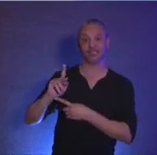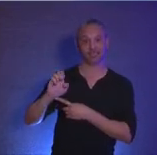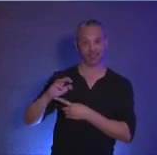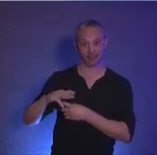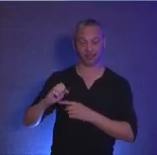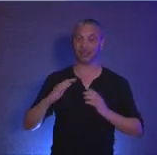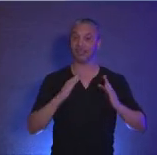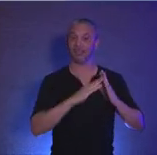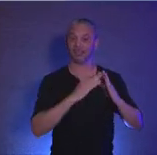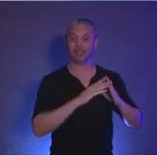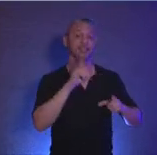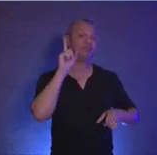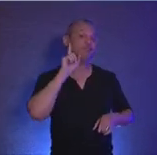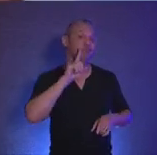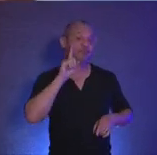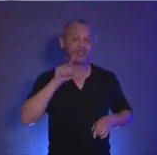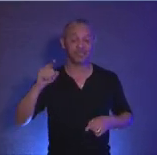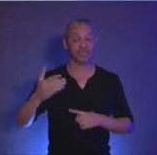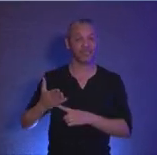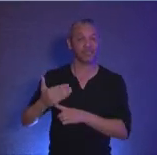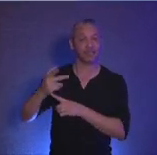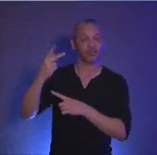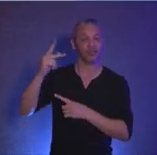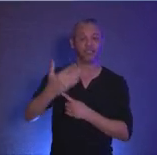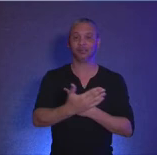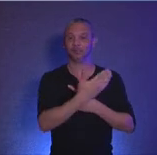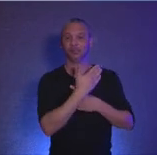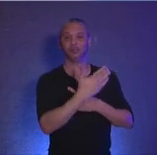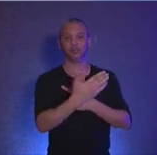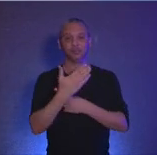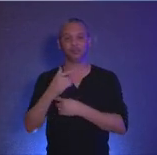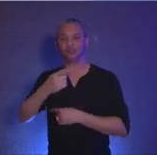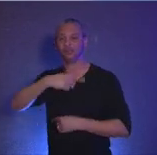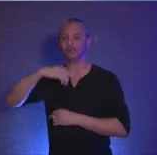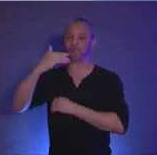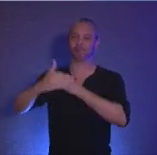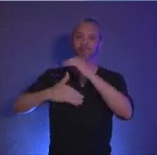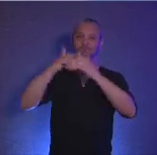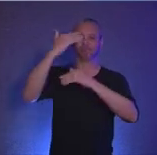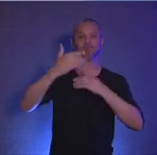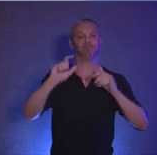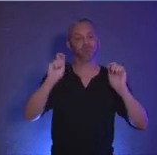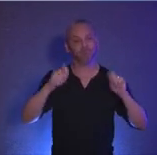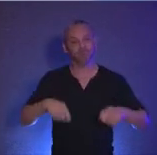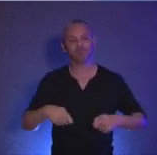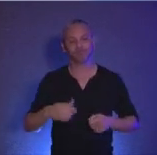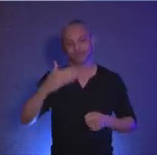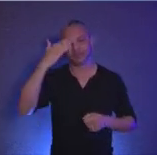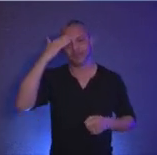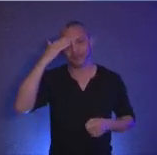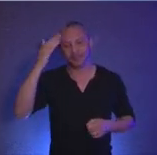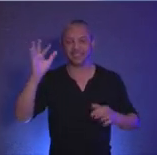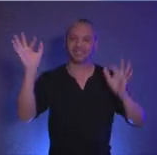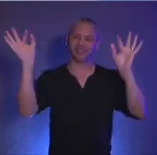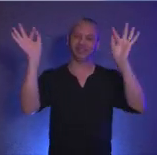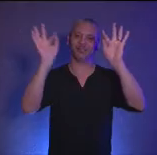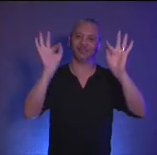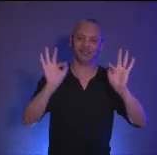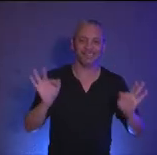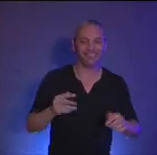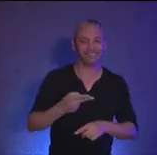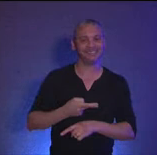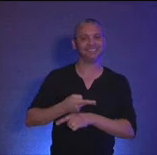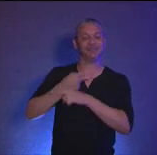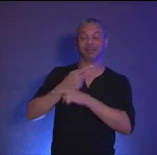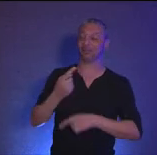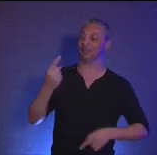agora, mas ele também foi... A tecnologia dele ajudou muito ao desenvolvimento dessa ferramenta. E, então, obrigado, a gente está muito feliz por isso. Acho que